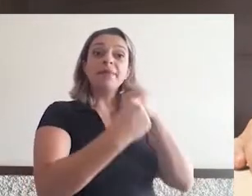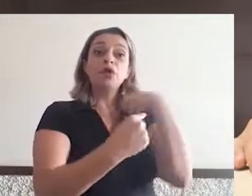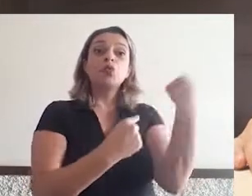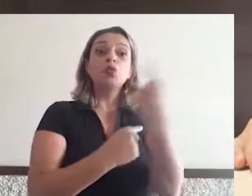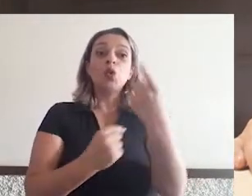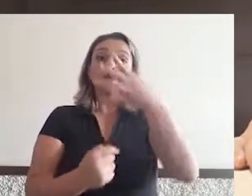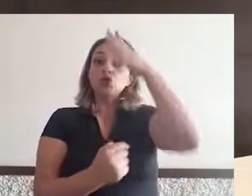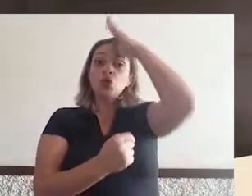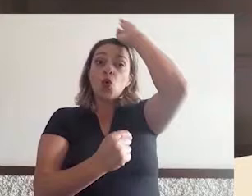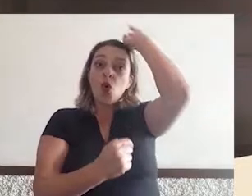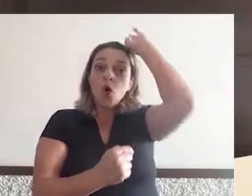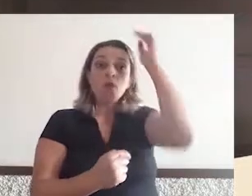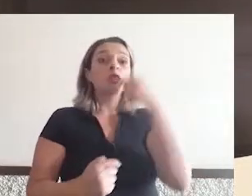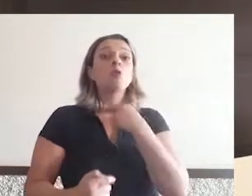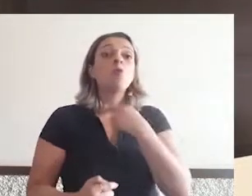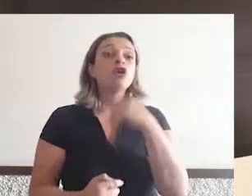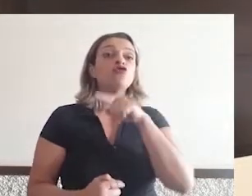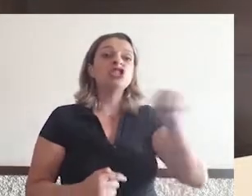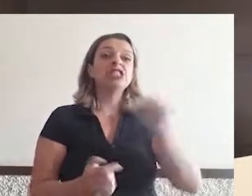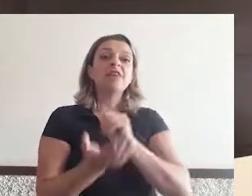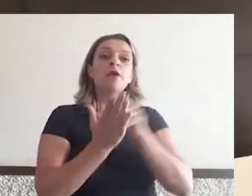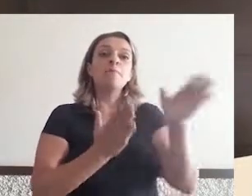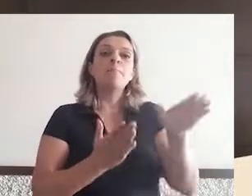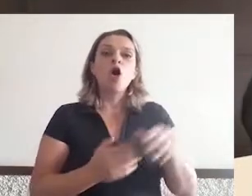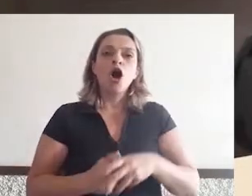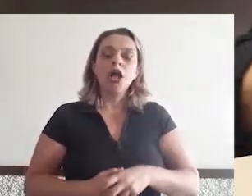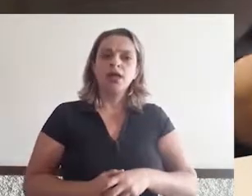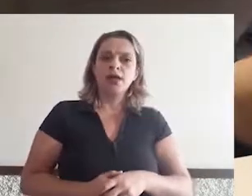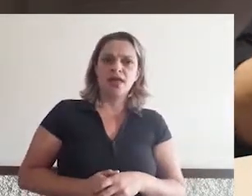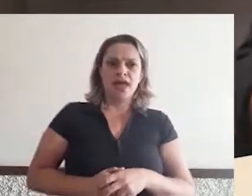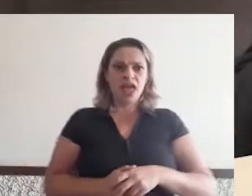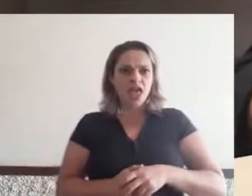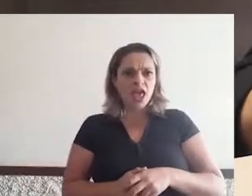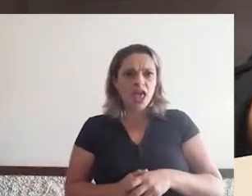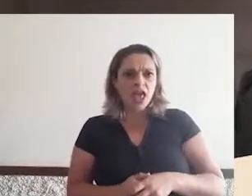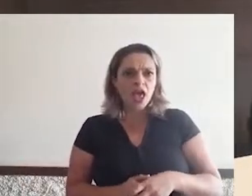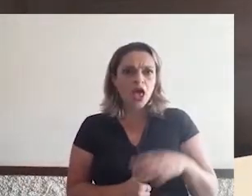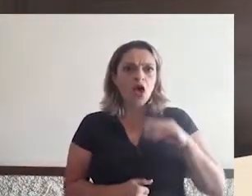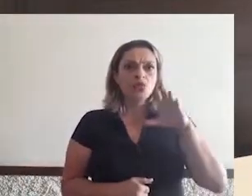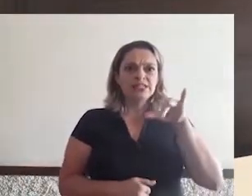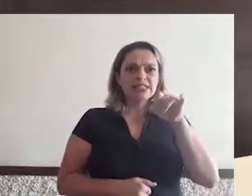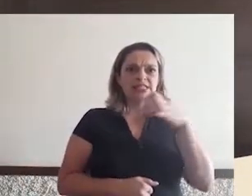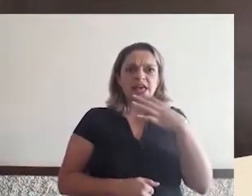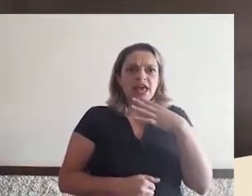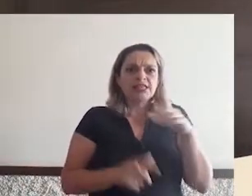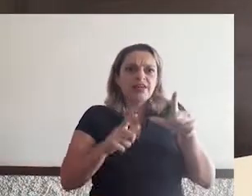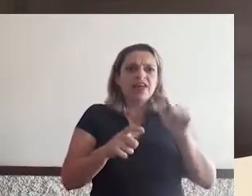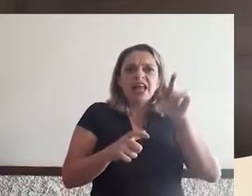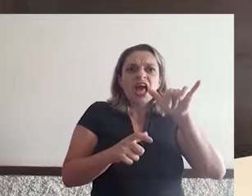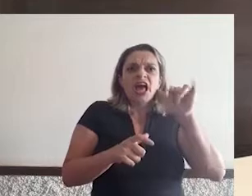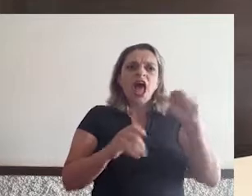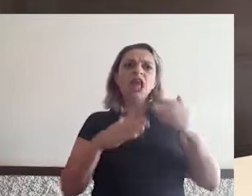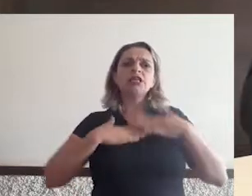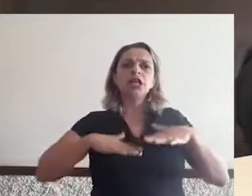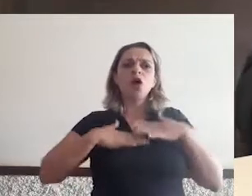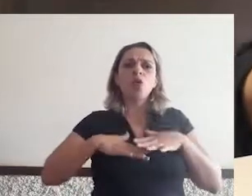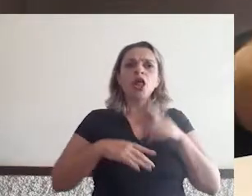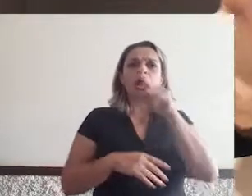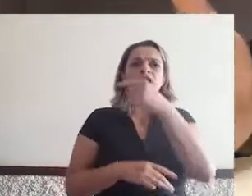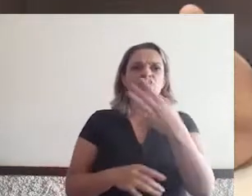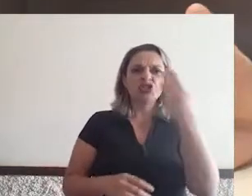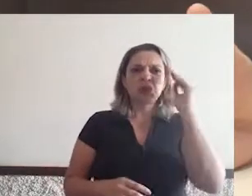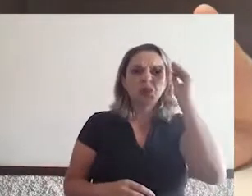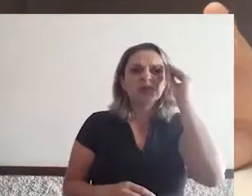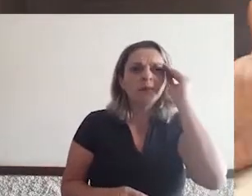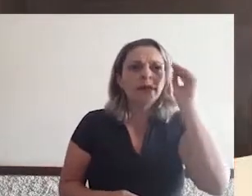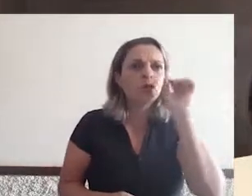funções. César está na Gália, quando fica sabendo do que tinha ocorrido, e vai